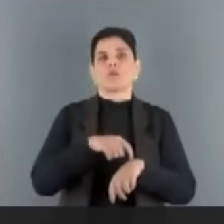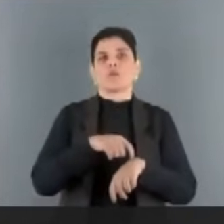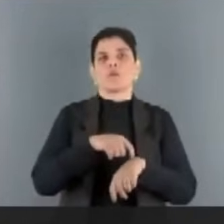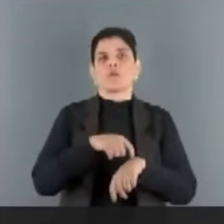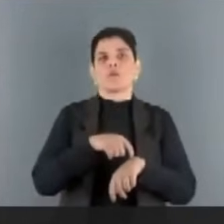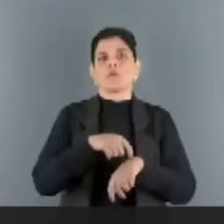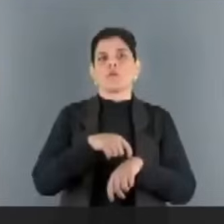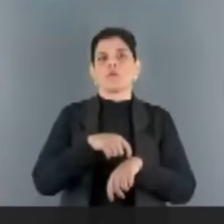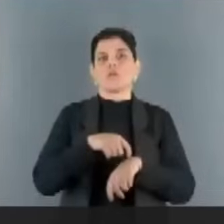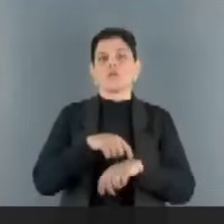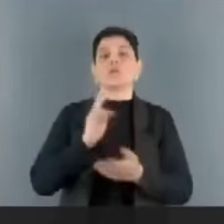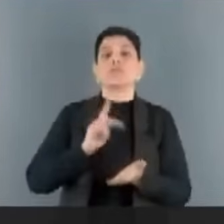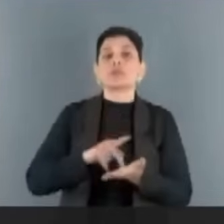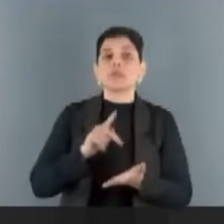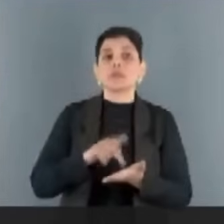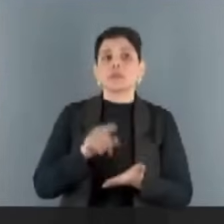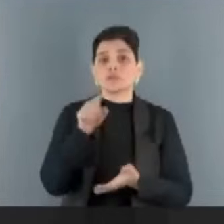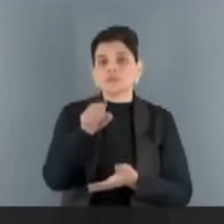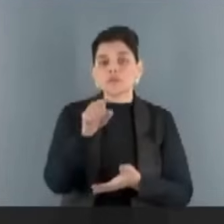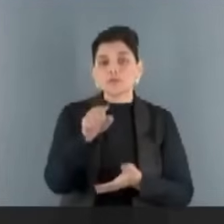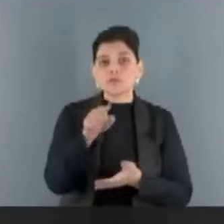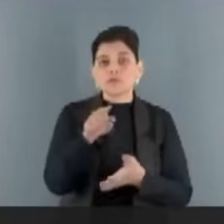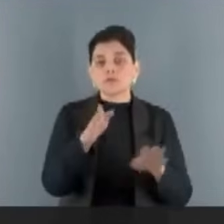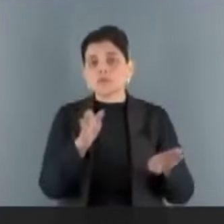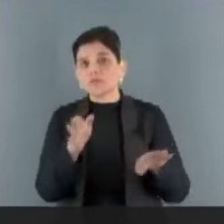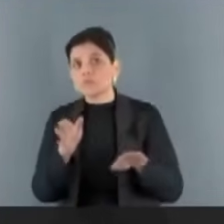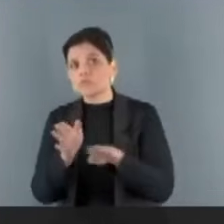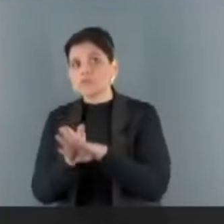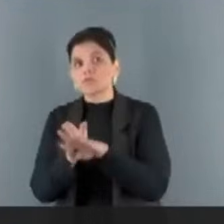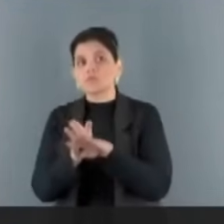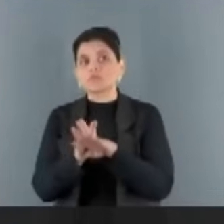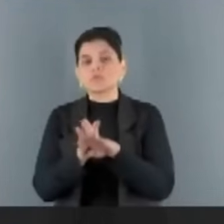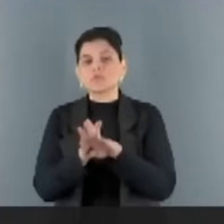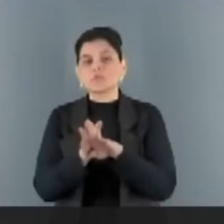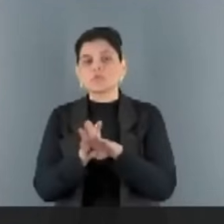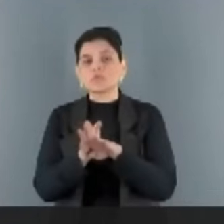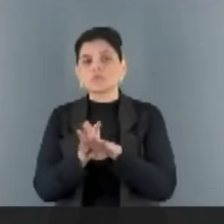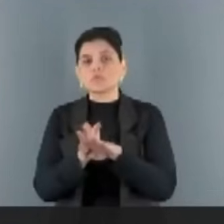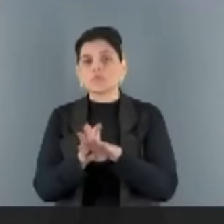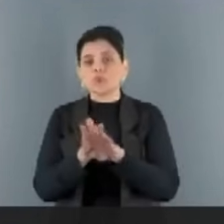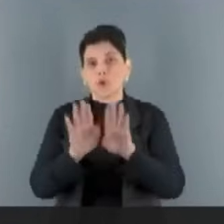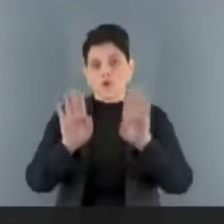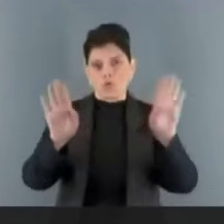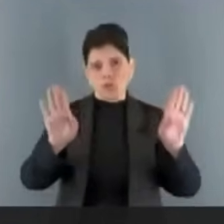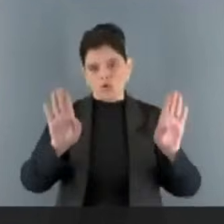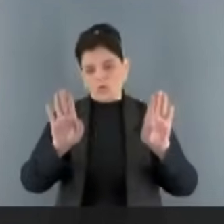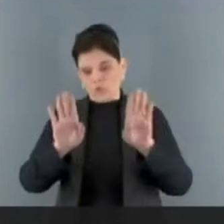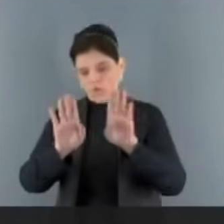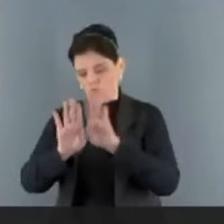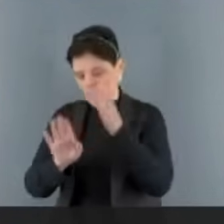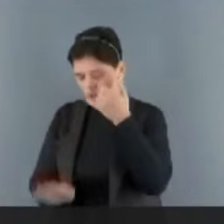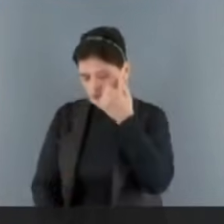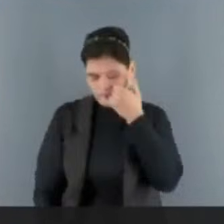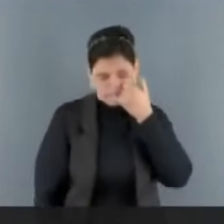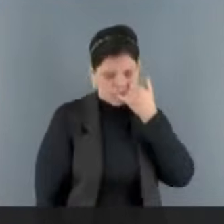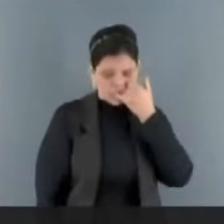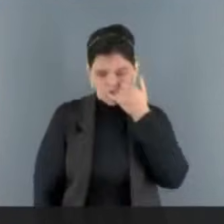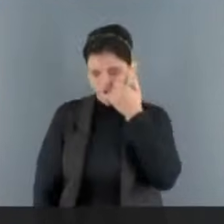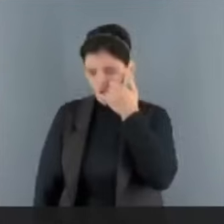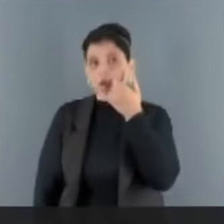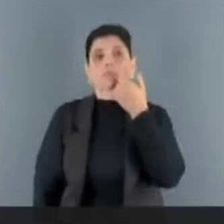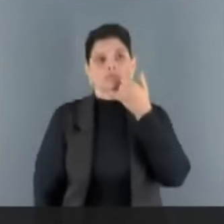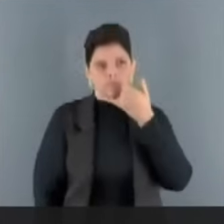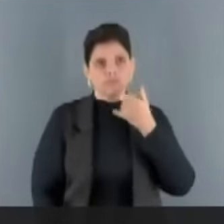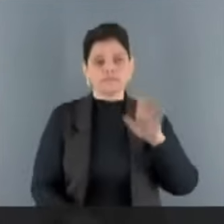Na verdade, está aí a chegada sua, e o senhor chega primeiramente num elevador. Em um determinado momento do